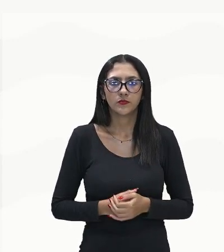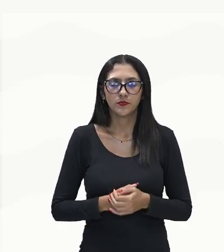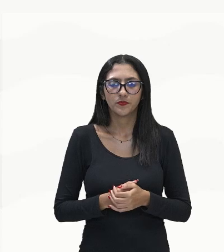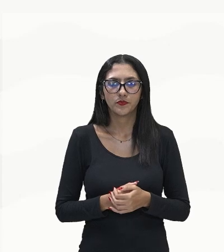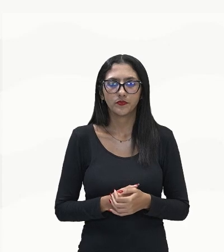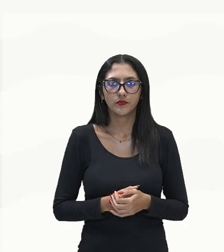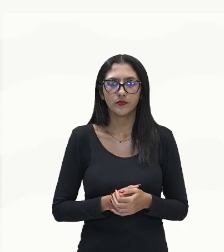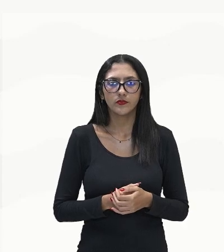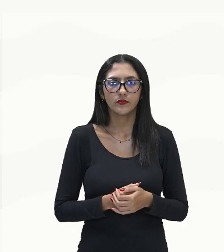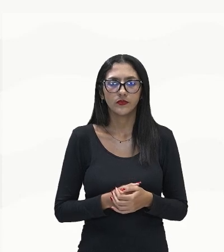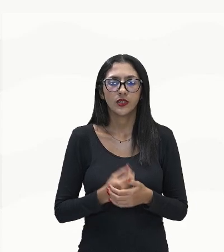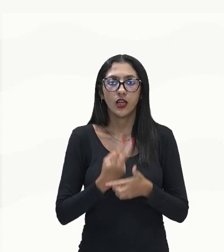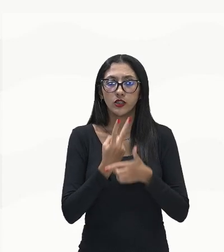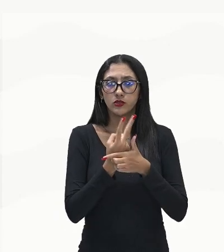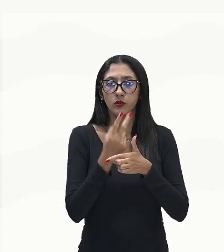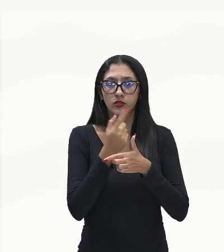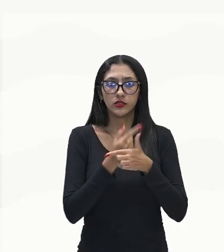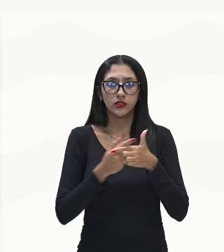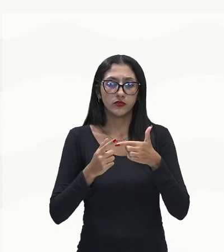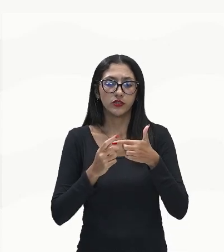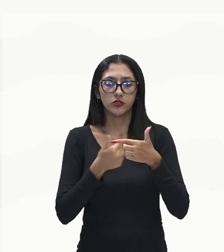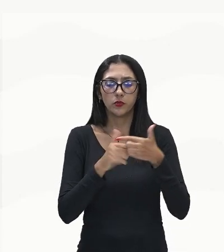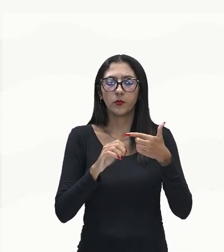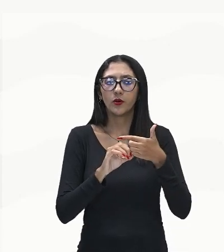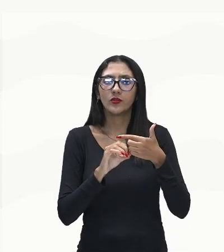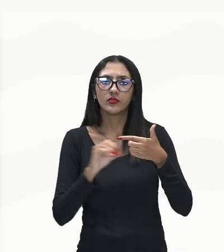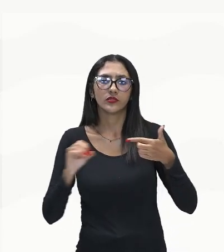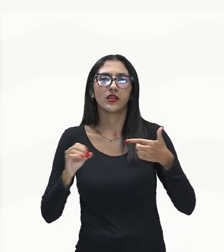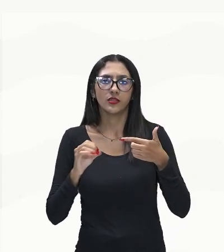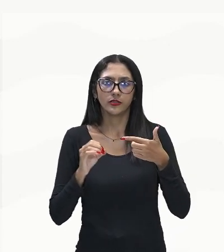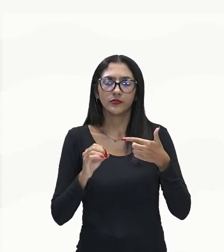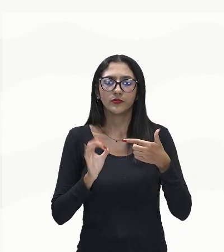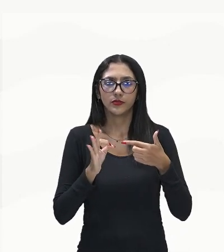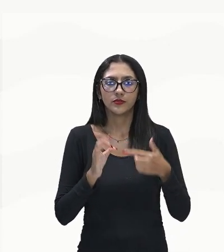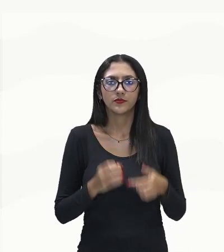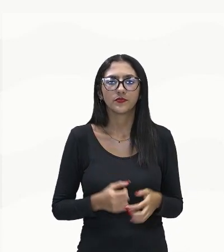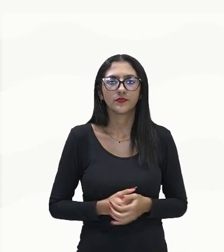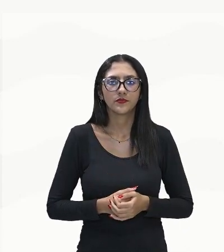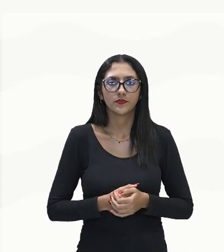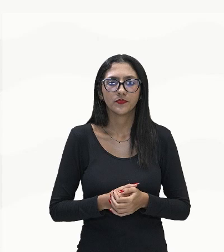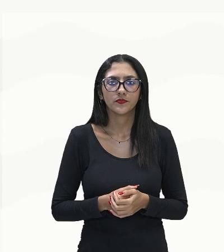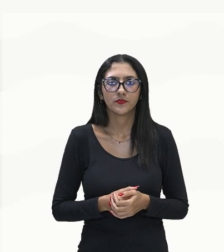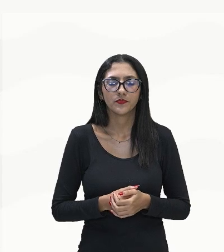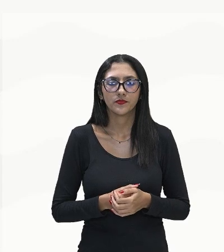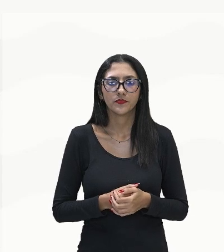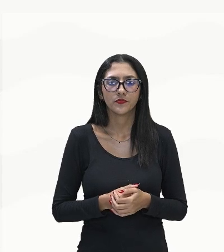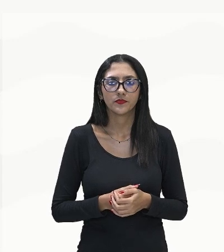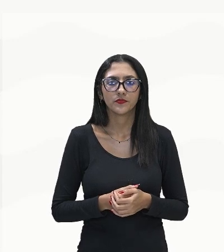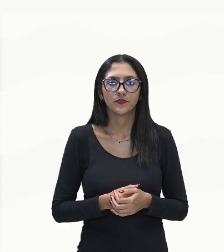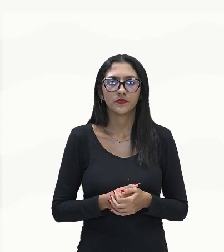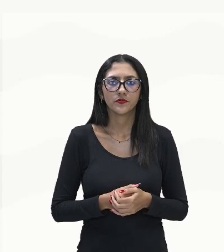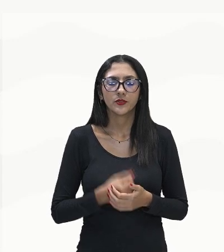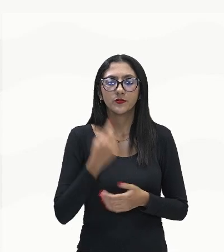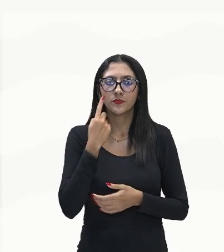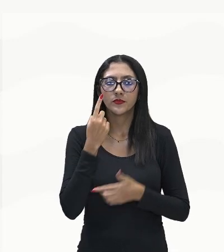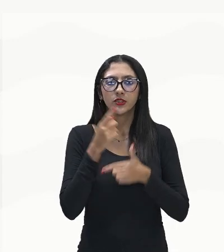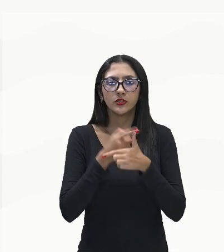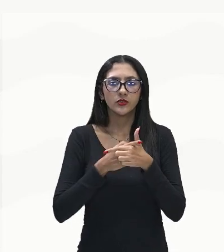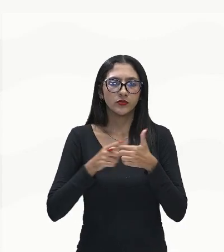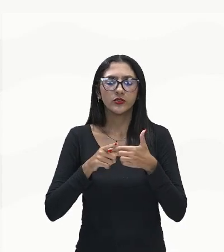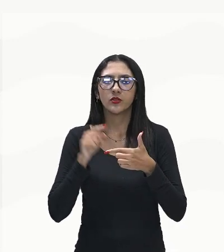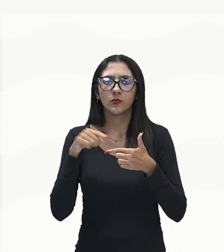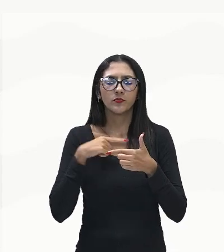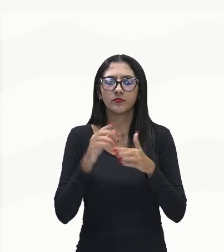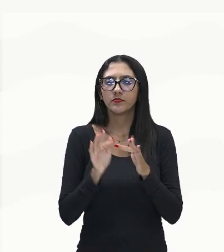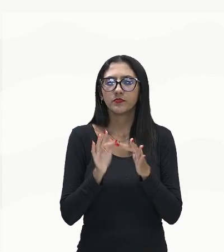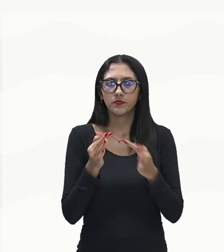2%, ou seja, por 100. Aí se eu for efetuar aqui a divisão, ou se eu for ver,